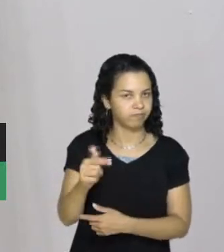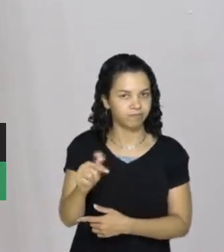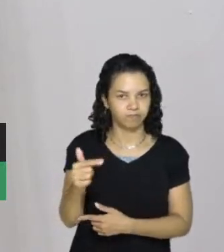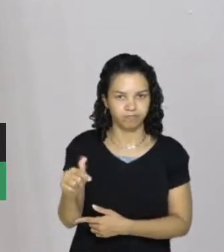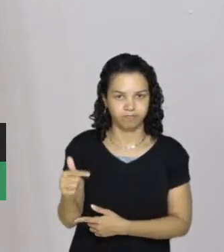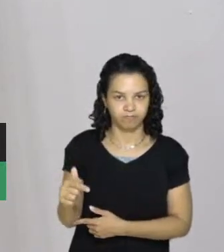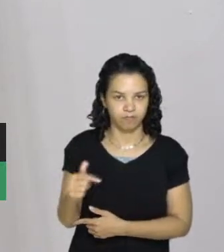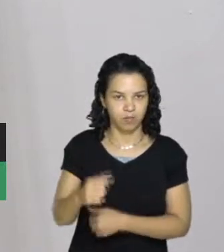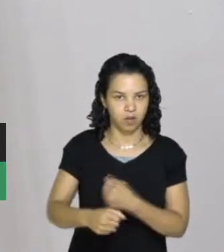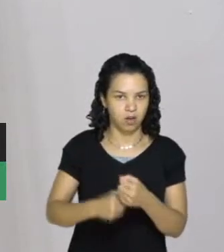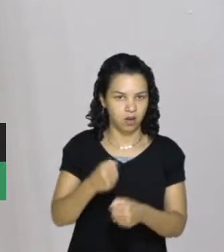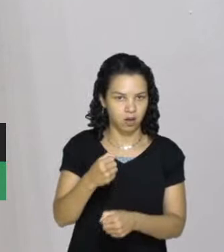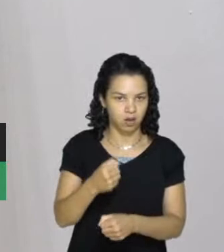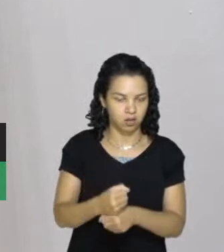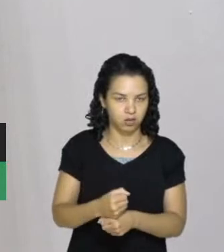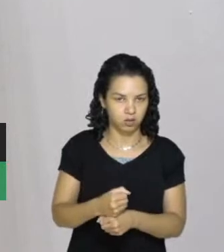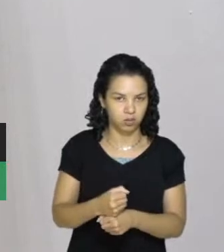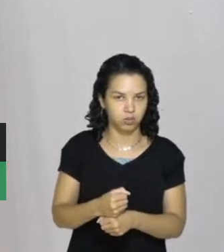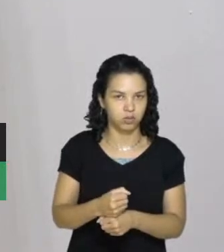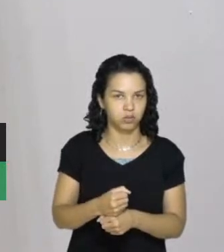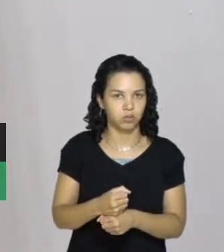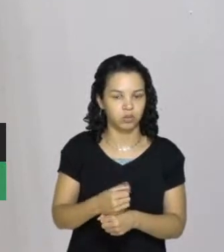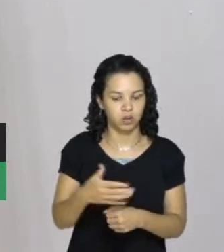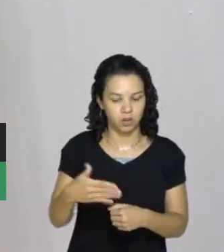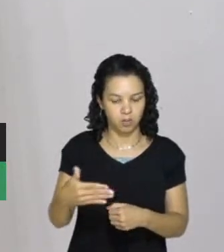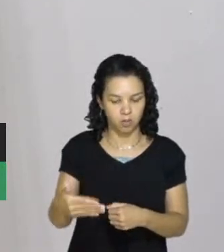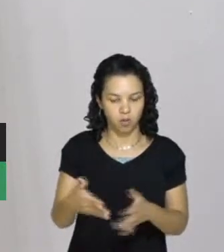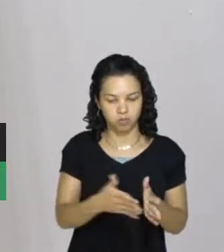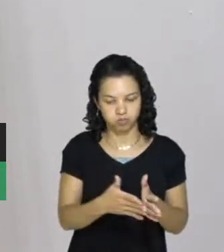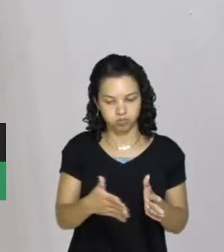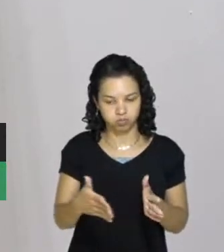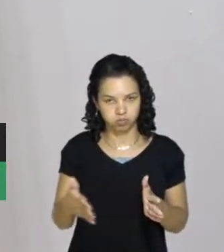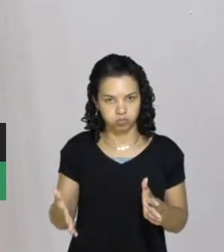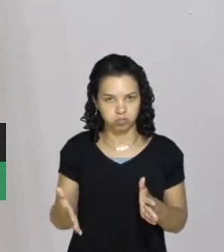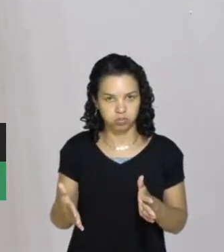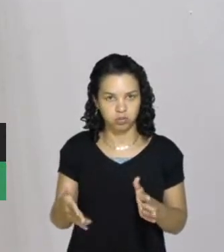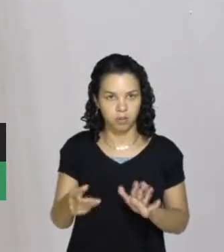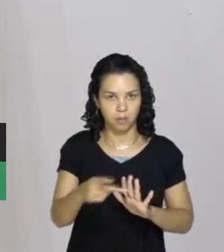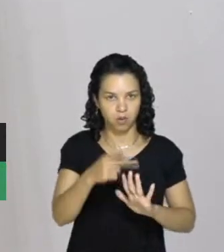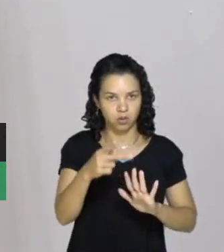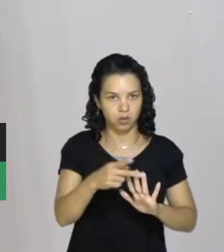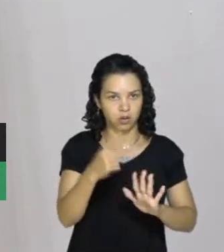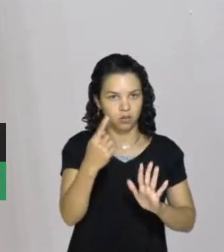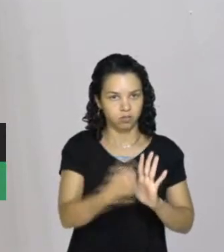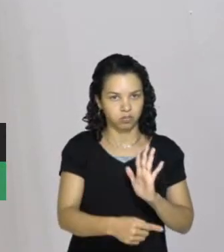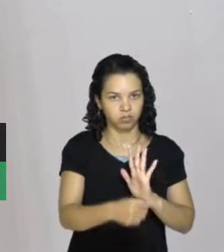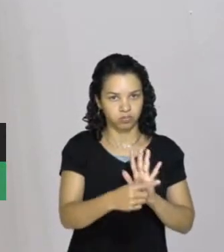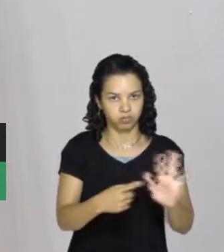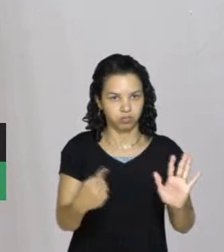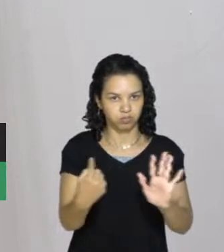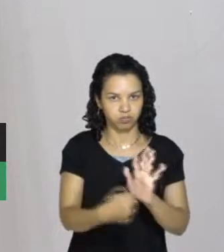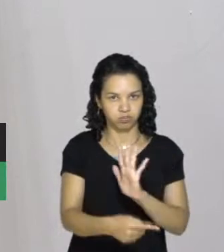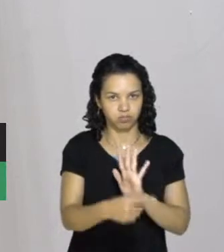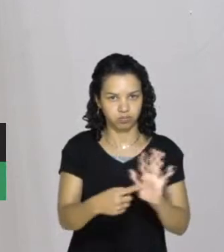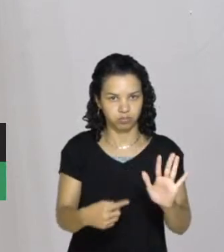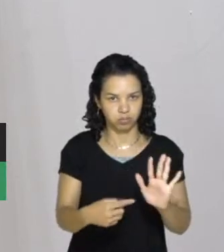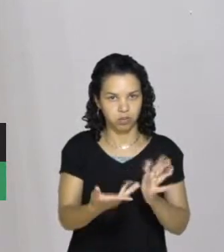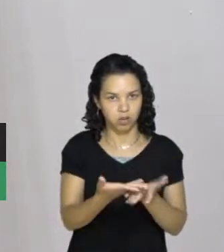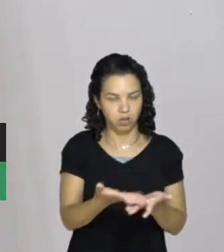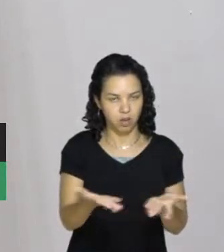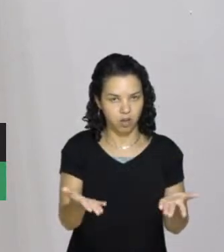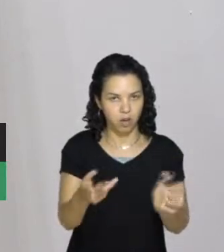no governo anterior, foram suspensas muitas portarias. Então, essas portarias suspensas